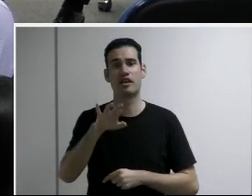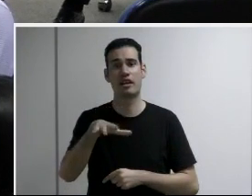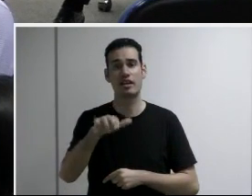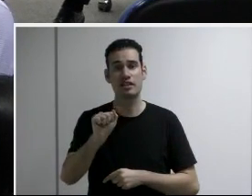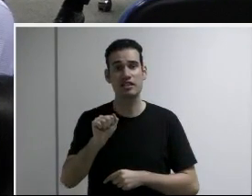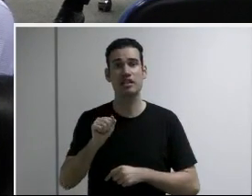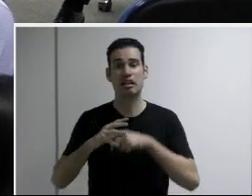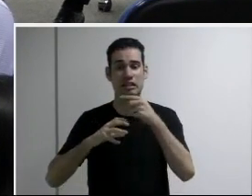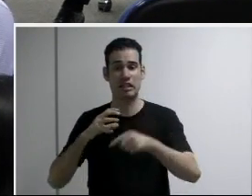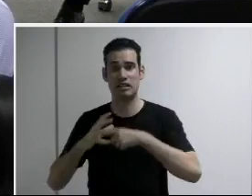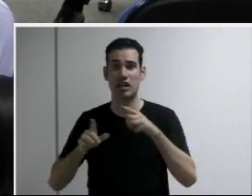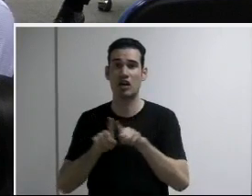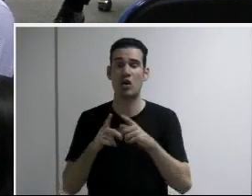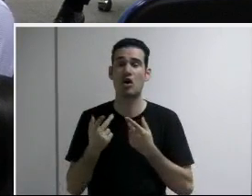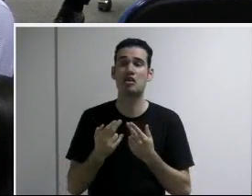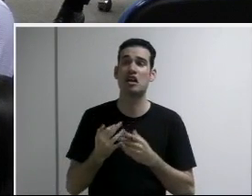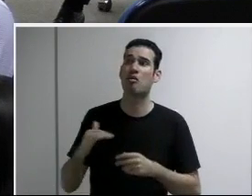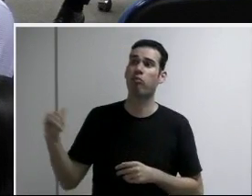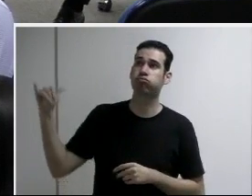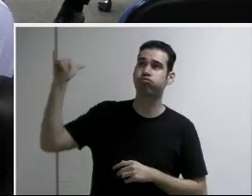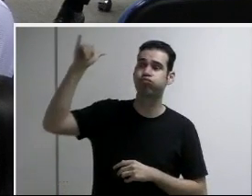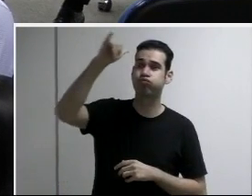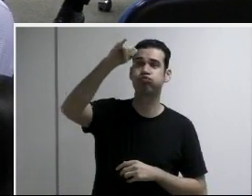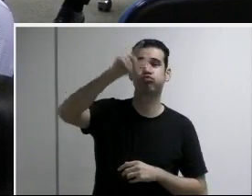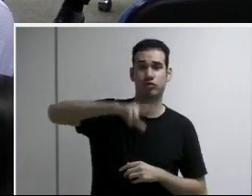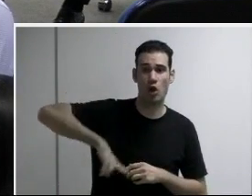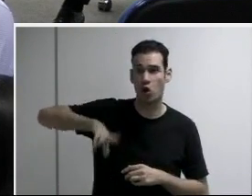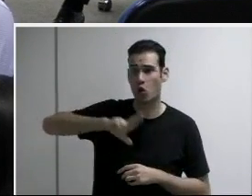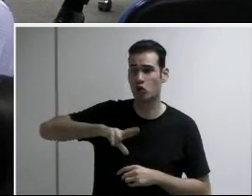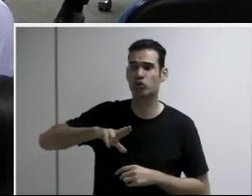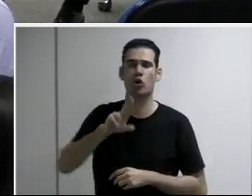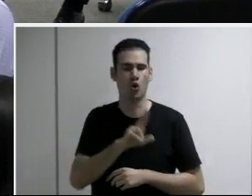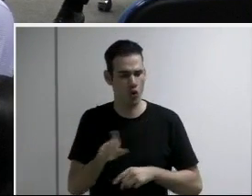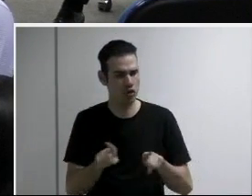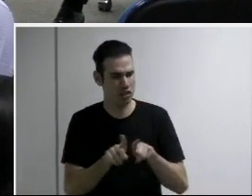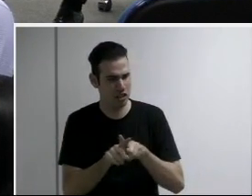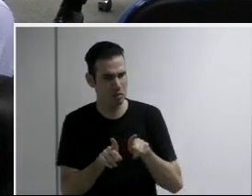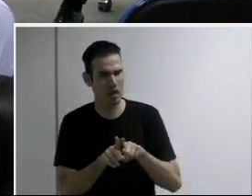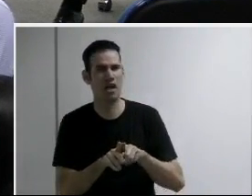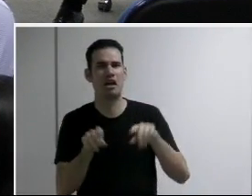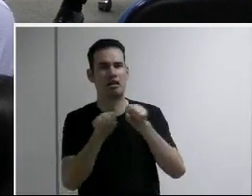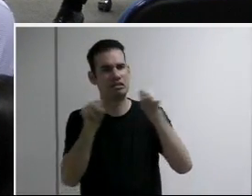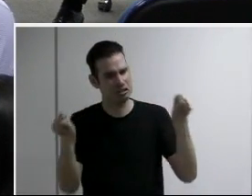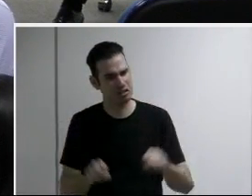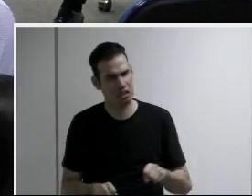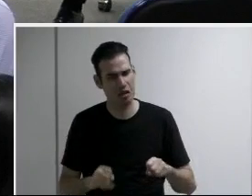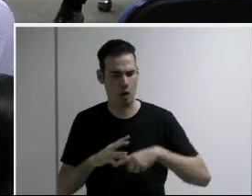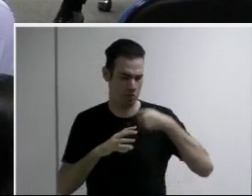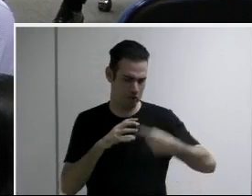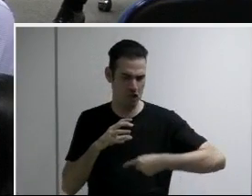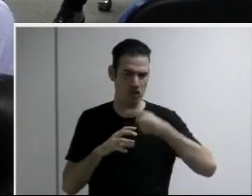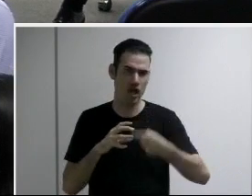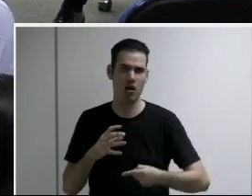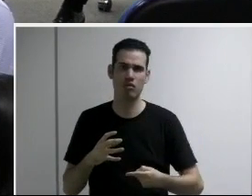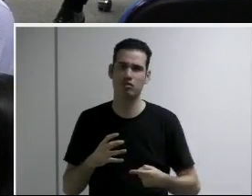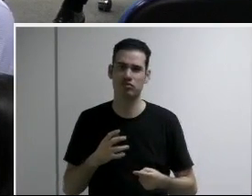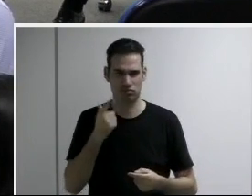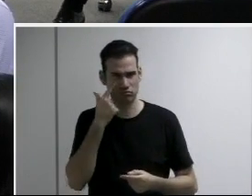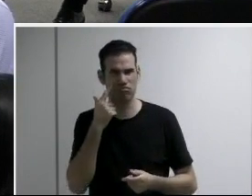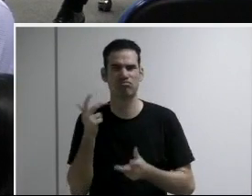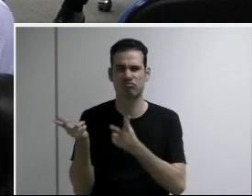empresa aérea, para emitir passagem aérea, usa serviço e infraestrutura estrangeira, ainda mais se você vai fazer uma viagem internacional. Então, percebam